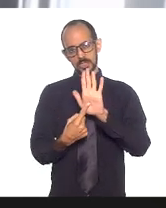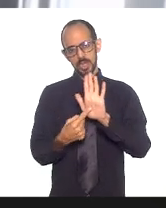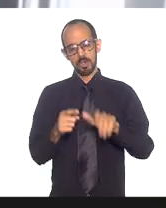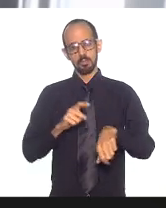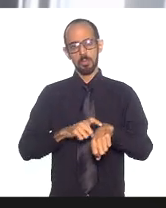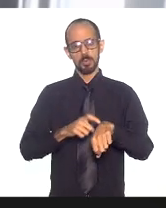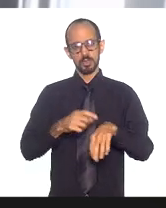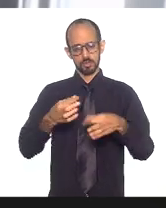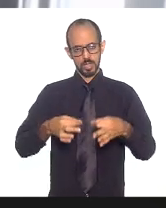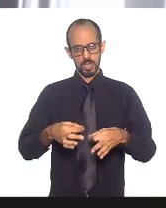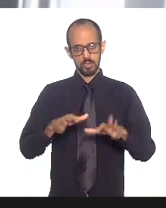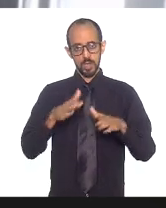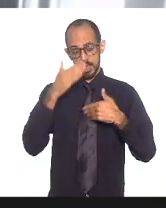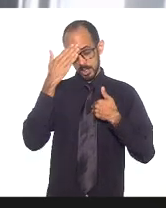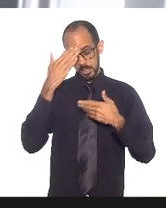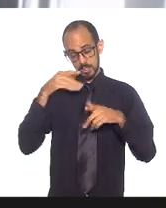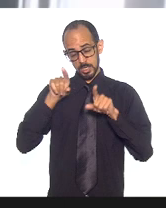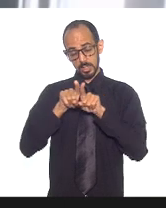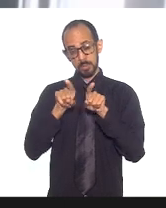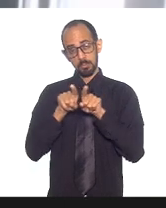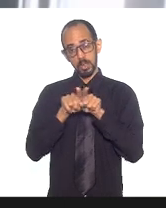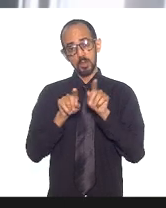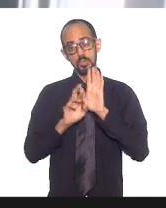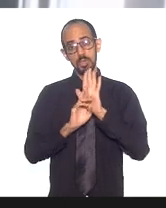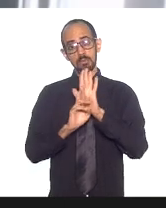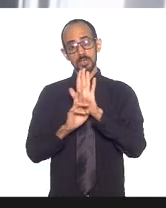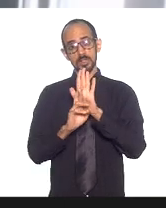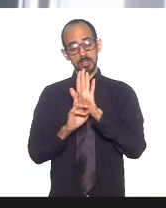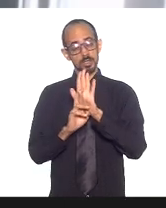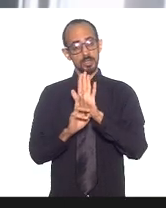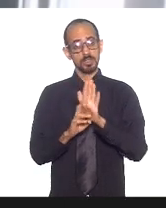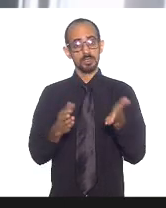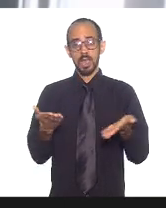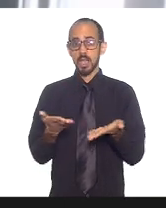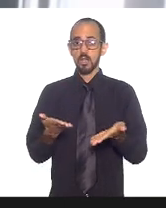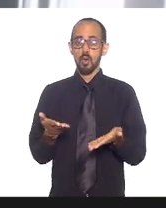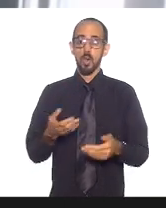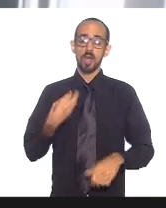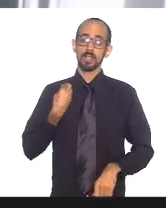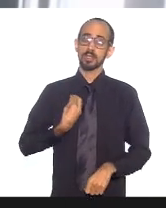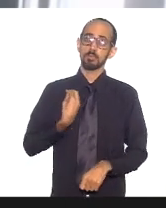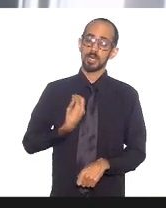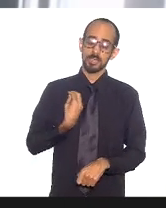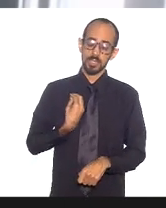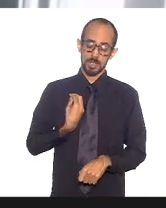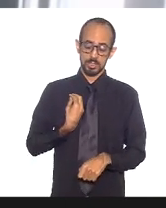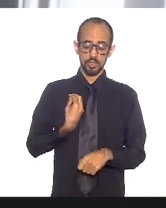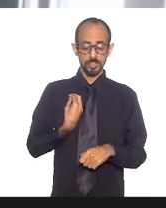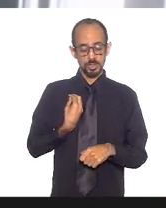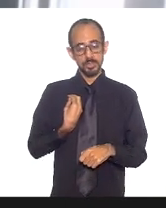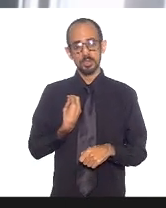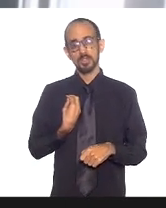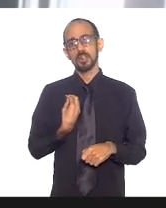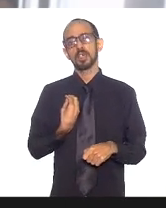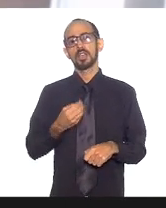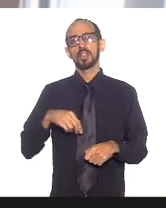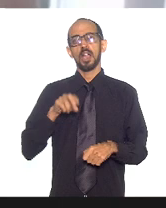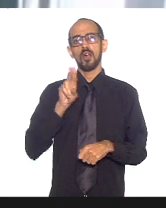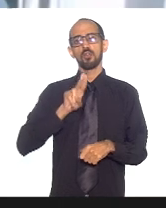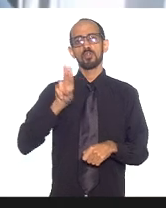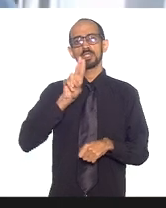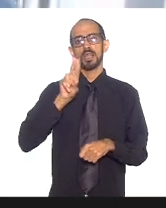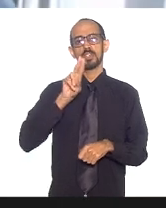também agradecer as representações, por enquanto aqui presentes, outras talvez cheguem ao longo da audiência, da